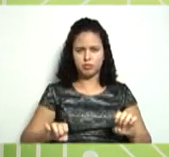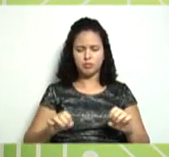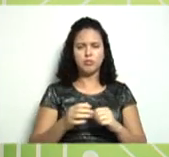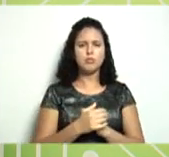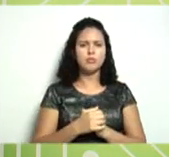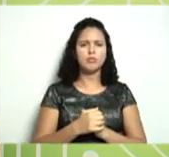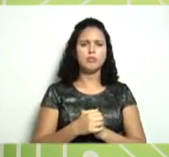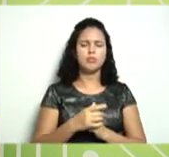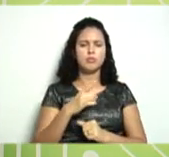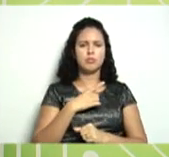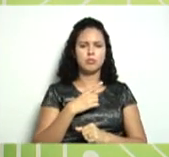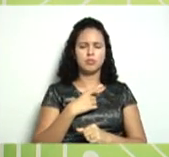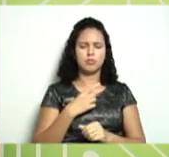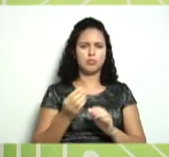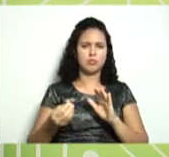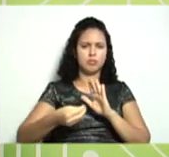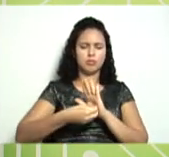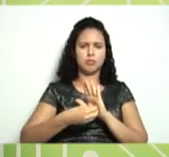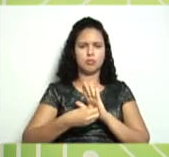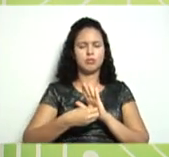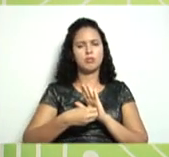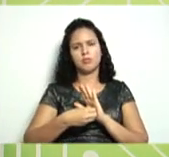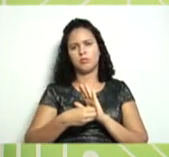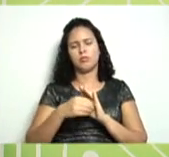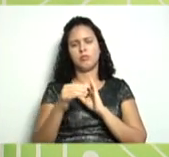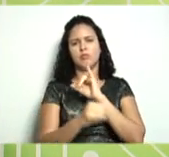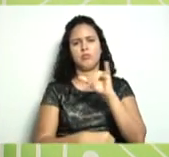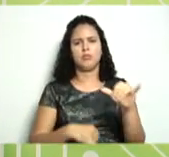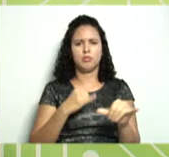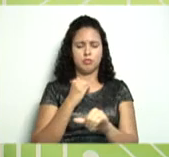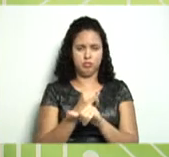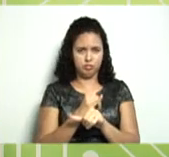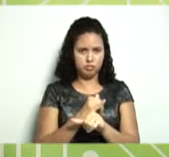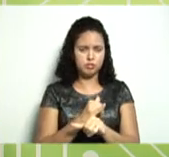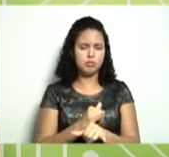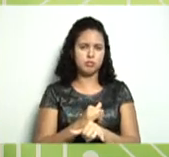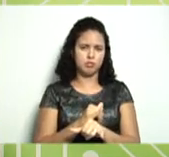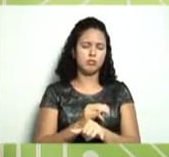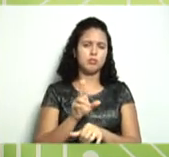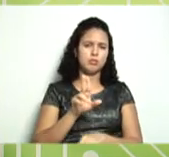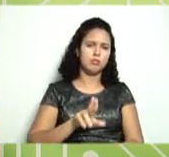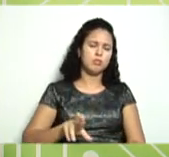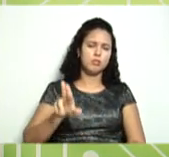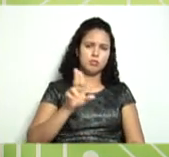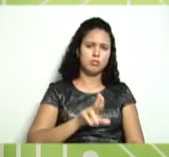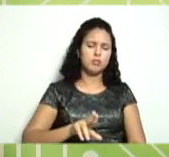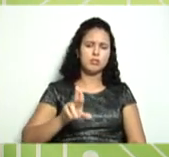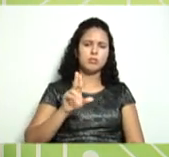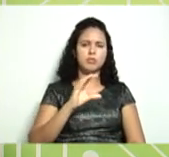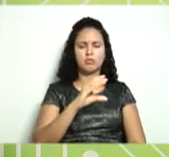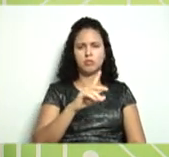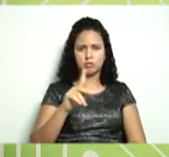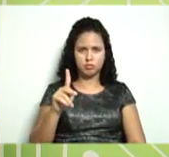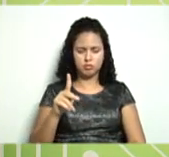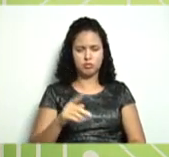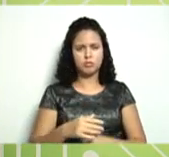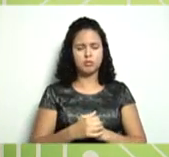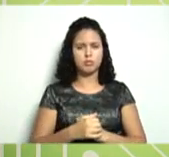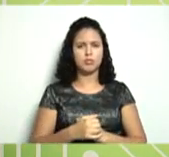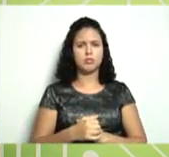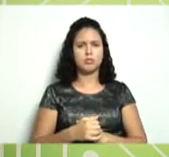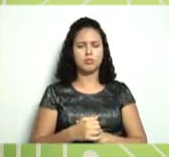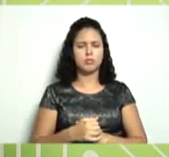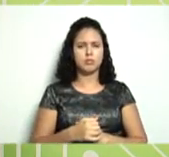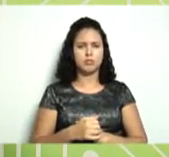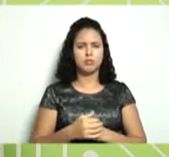esse estatuto na internet, é um estatuto verdadeiro que está sendo utilizado por uma cooperativa. Vamos então a um resumo do que